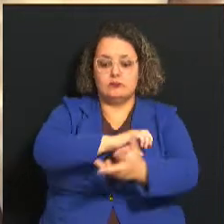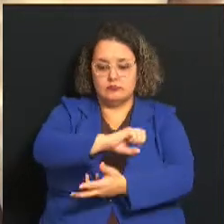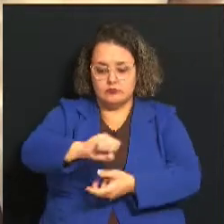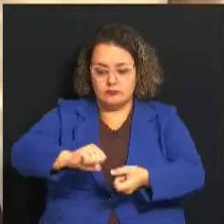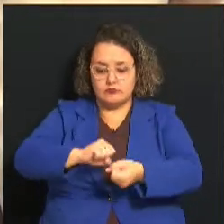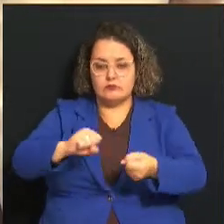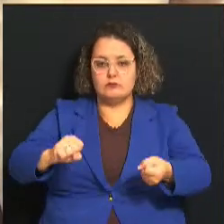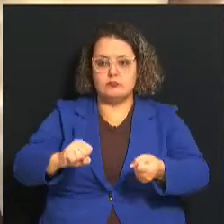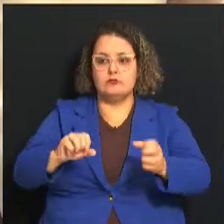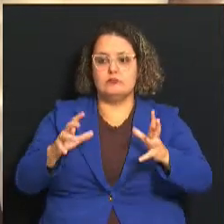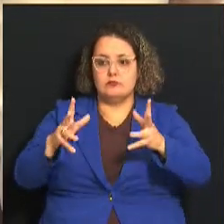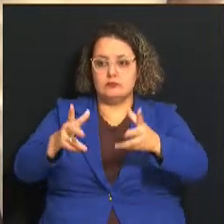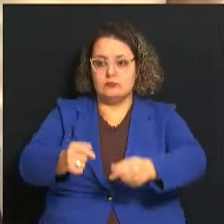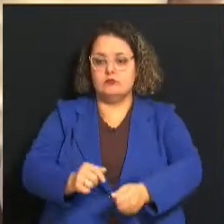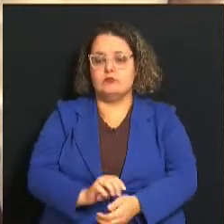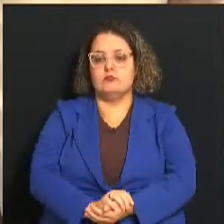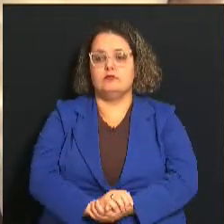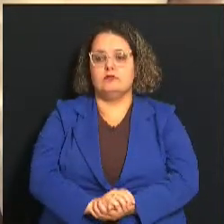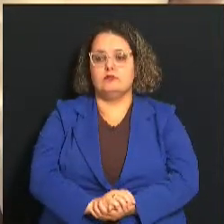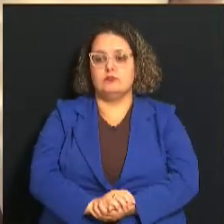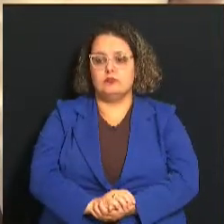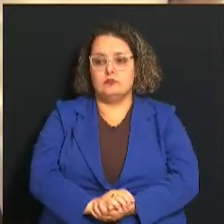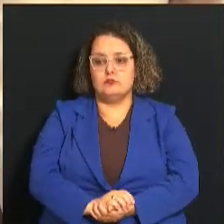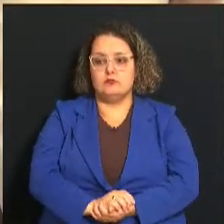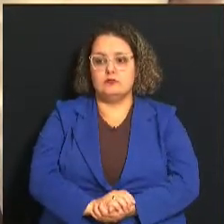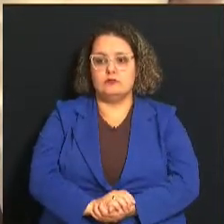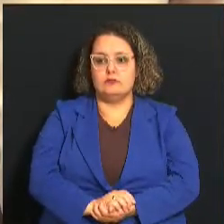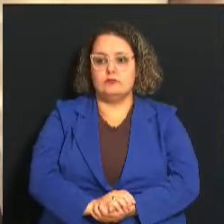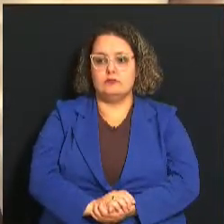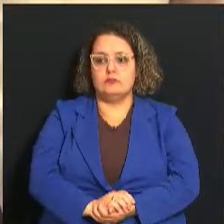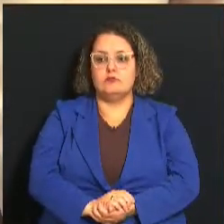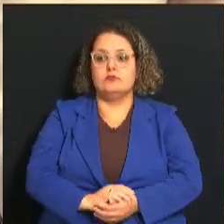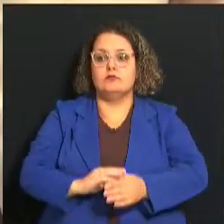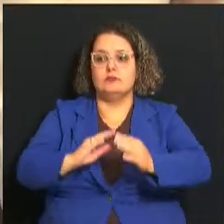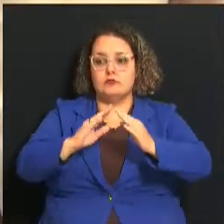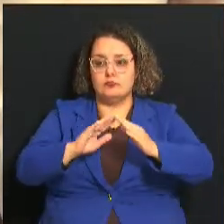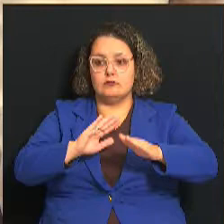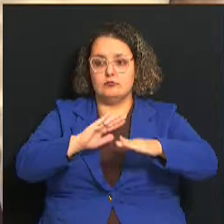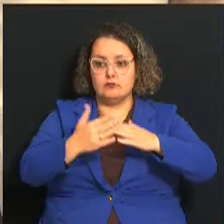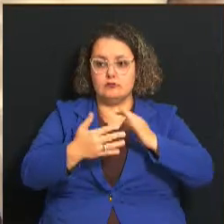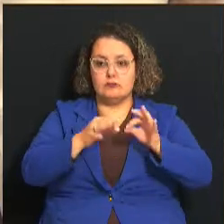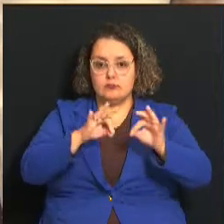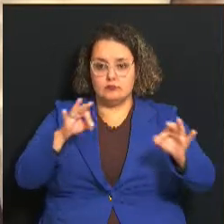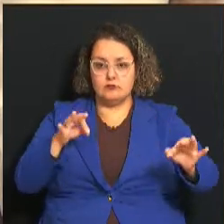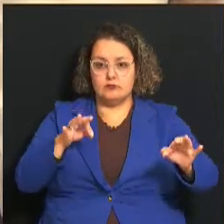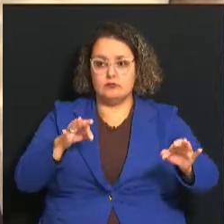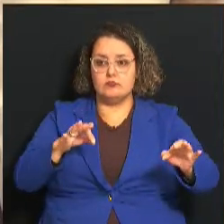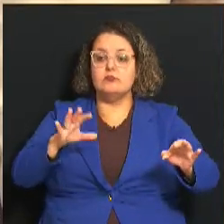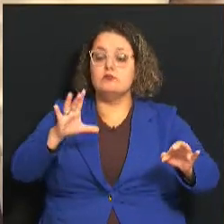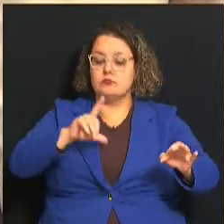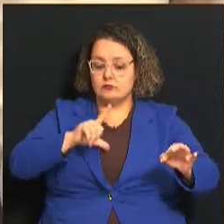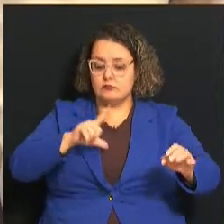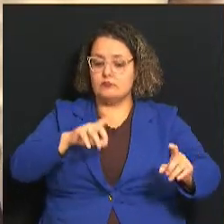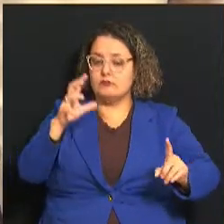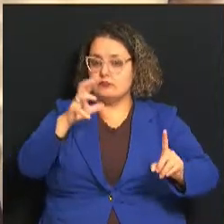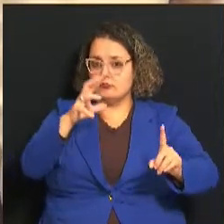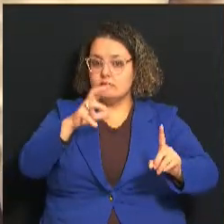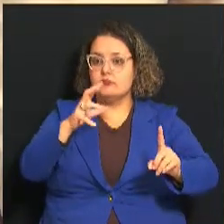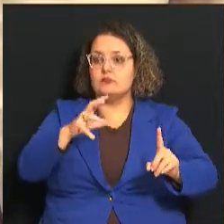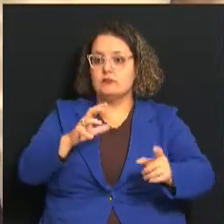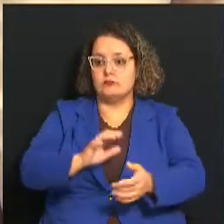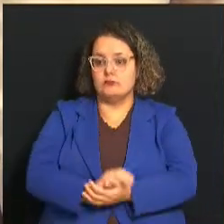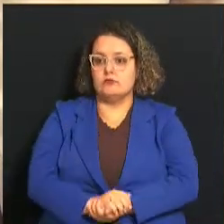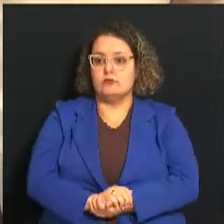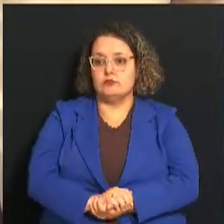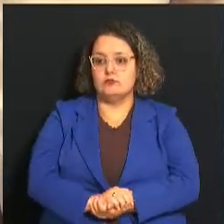todos, principalmente para o morador da periferia, para aqueles que mais serão impactados se a gente continuar no